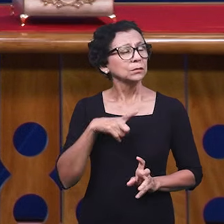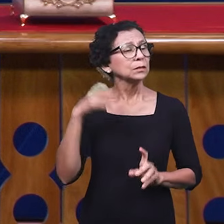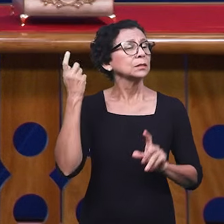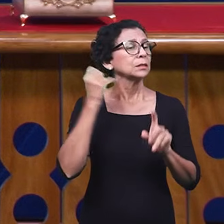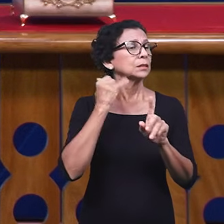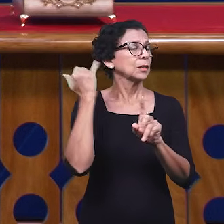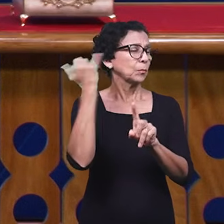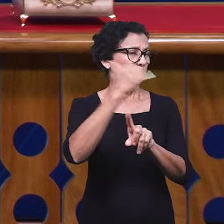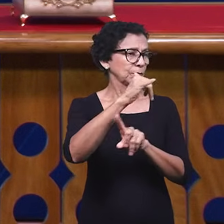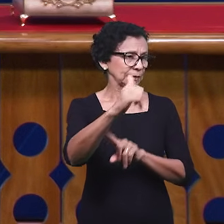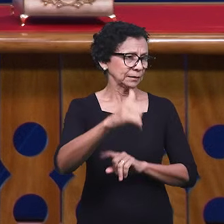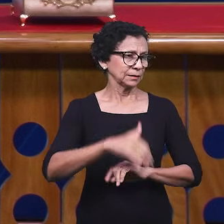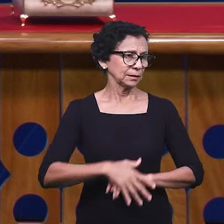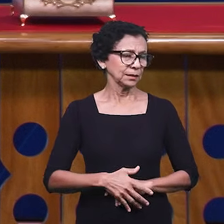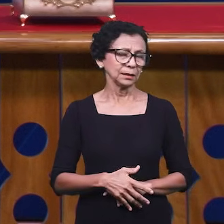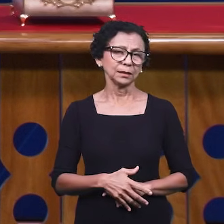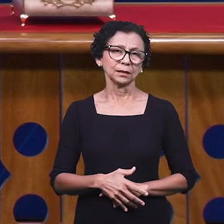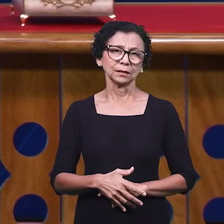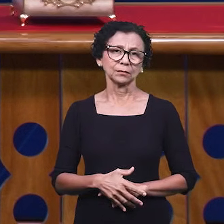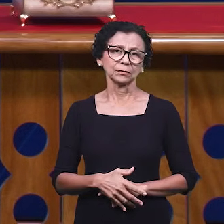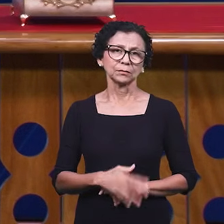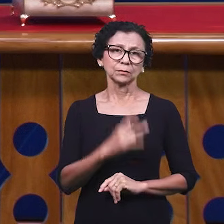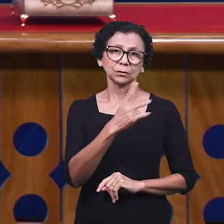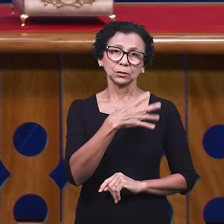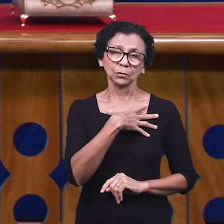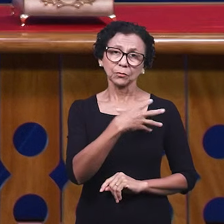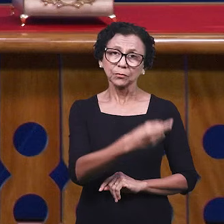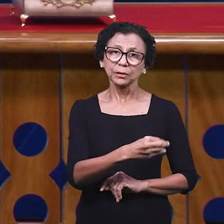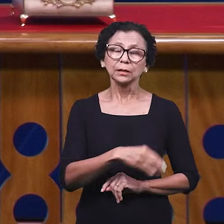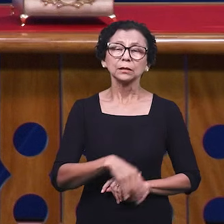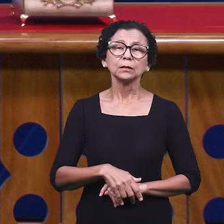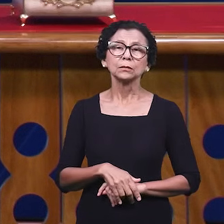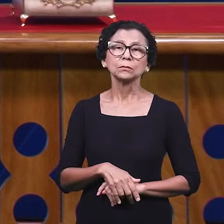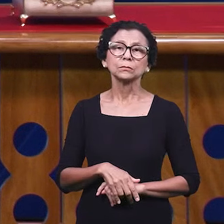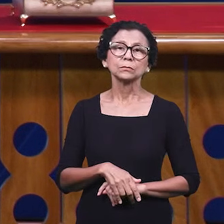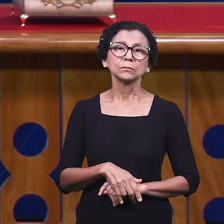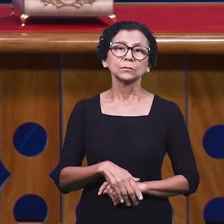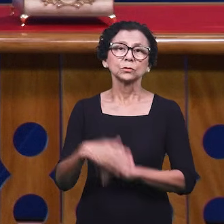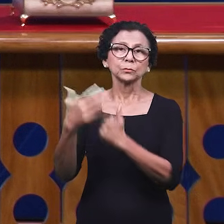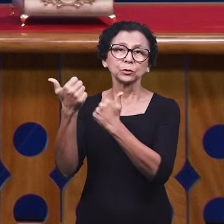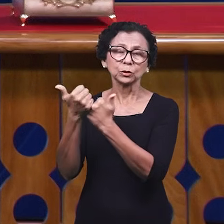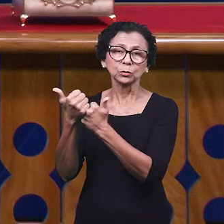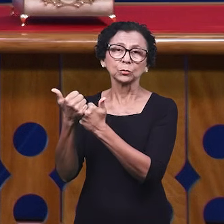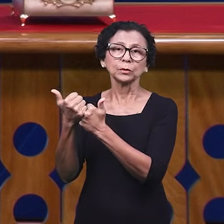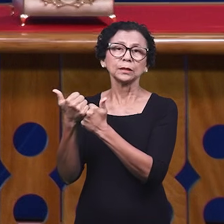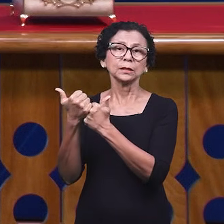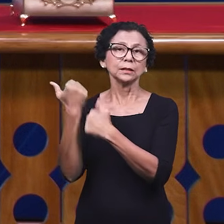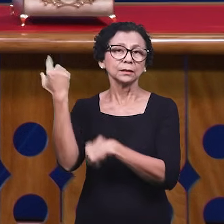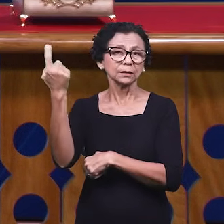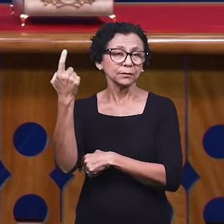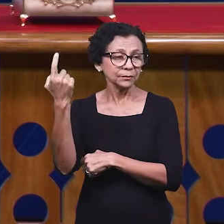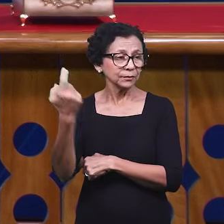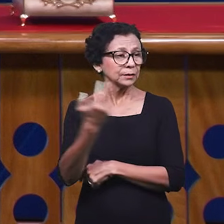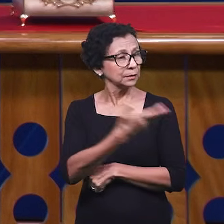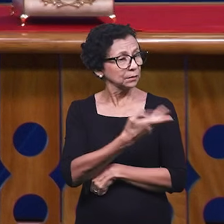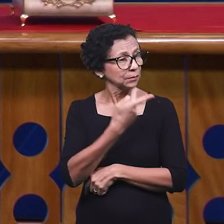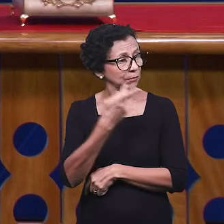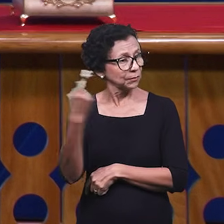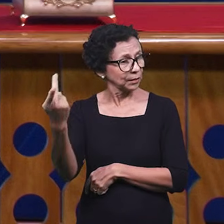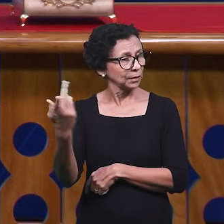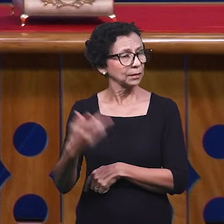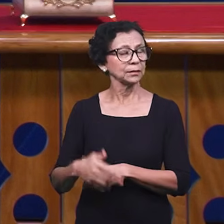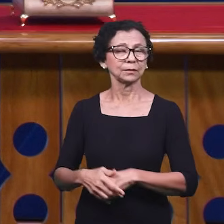uma profecia sobre a vida do meu filho para que ele reine. E isso é oração. Isso é